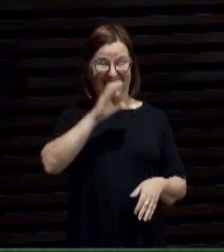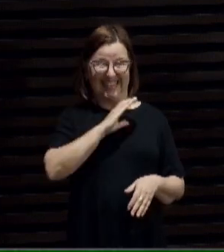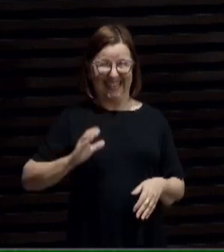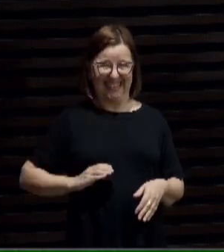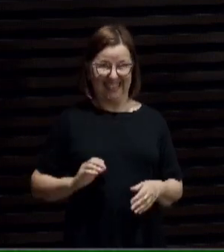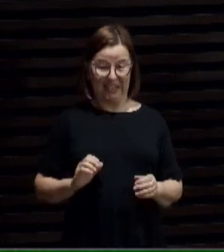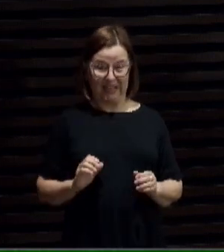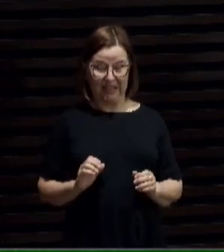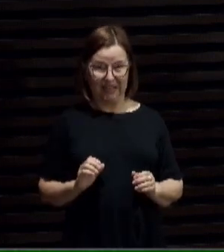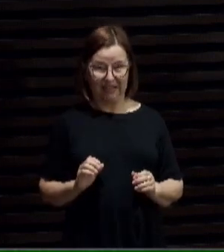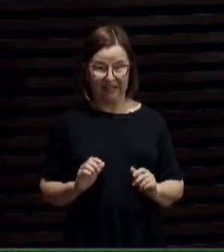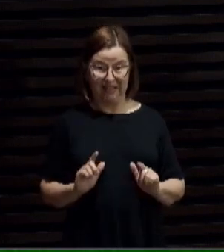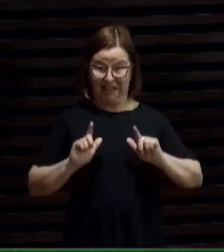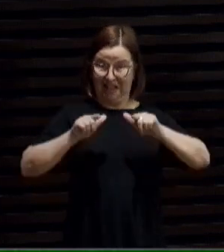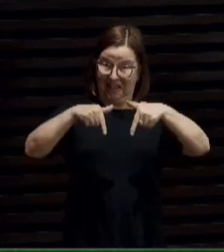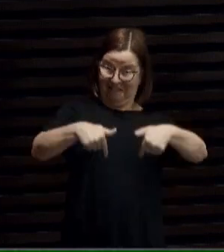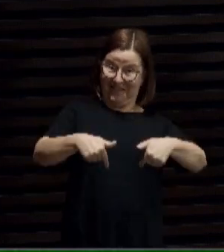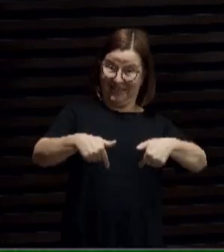batalha com orgulho,